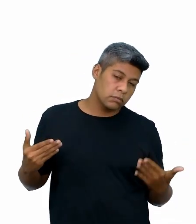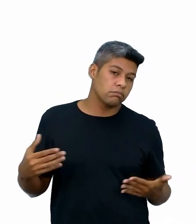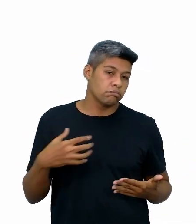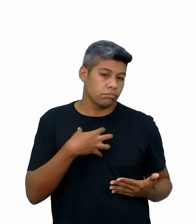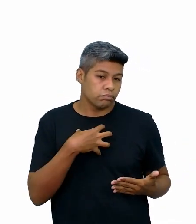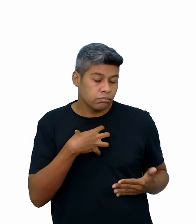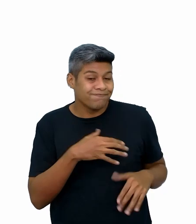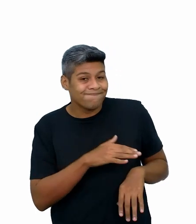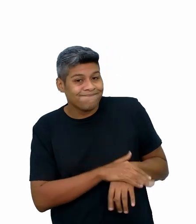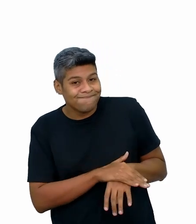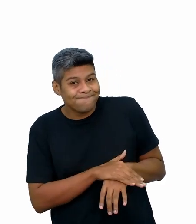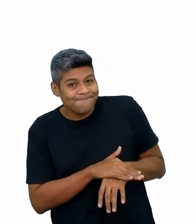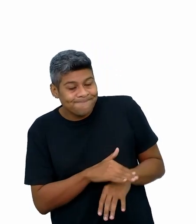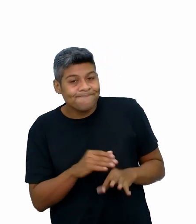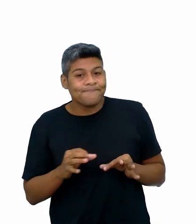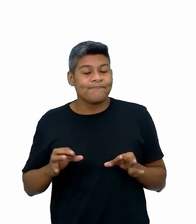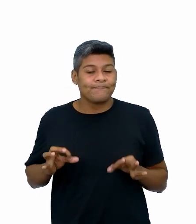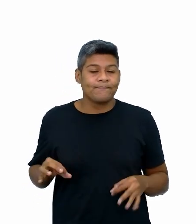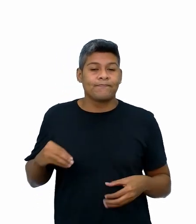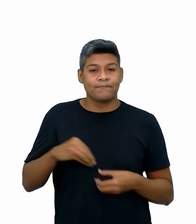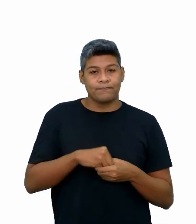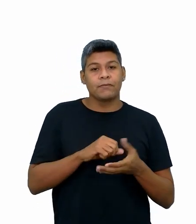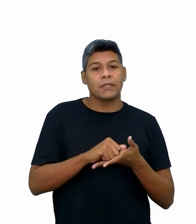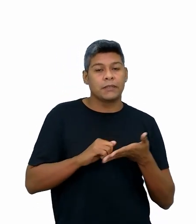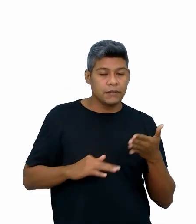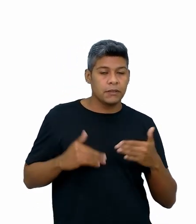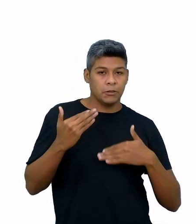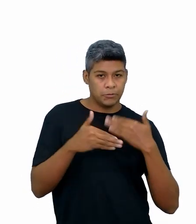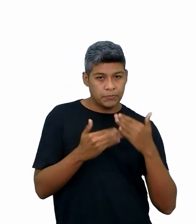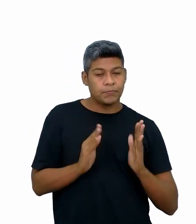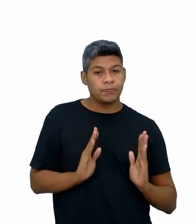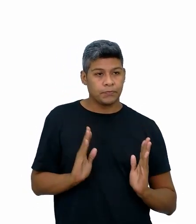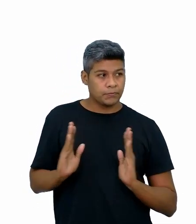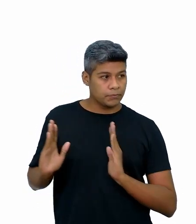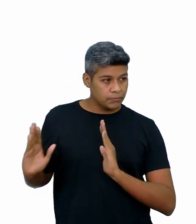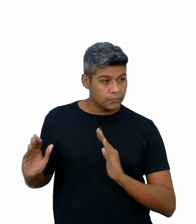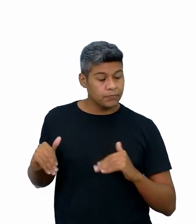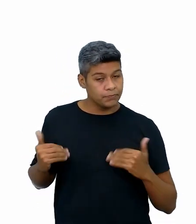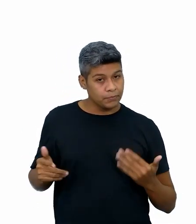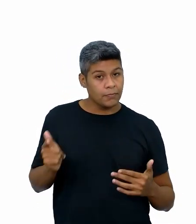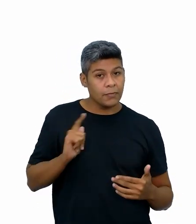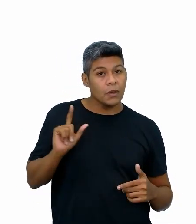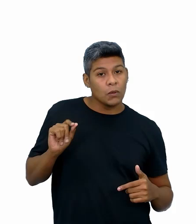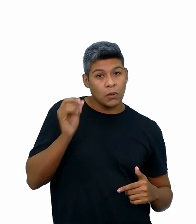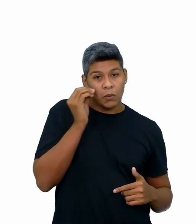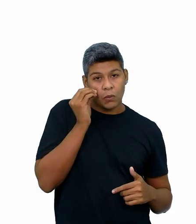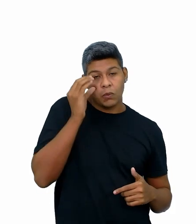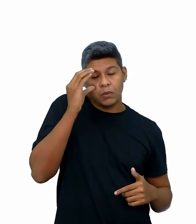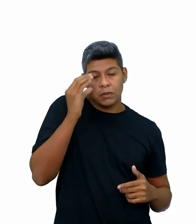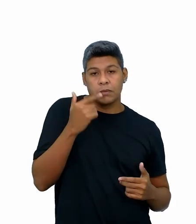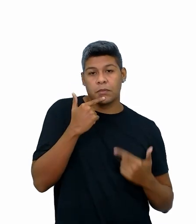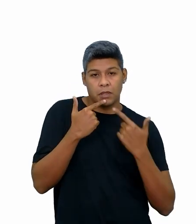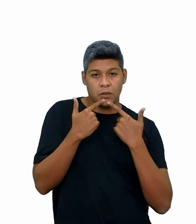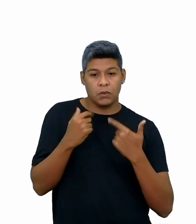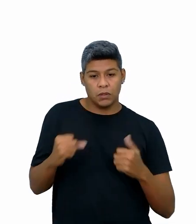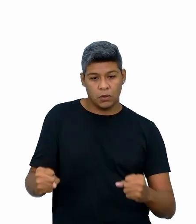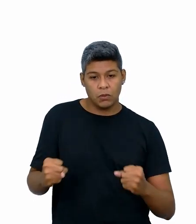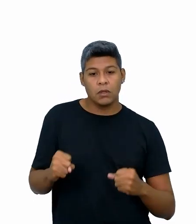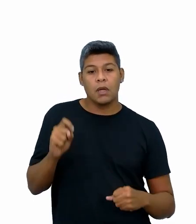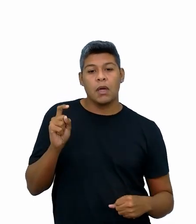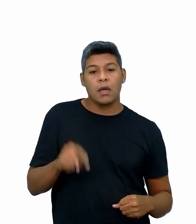pouco mais sucinta dentro das atividades desenvolvidas na sequência. A gente tem alguns conhecimentos linguísticos aí, que são